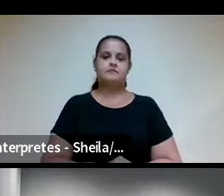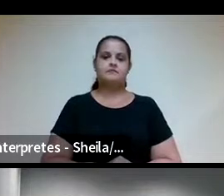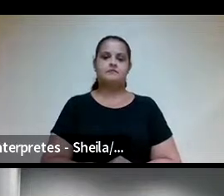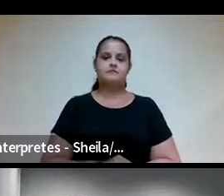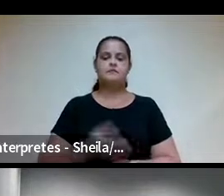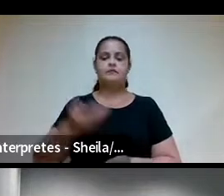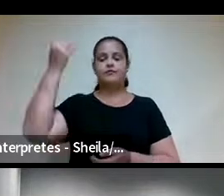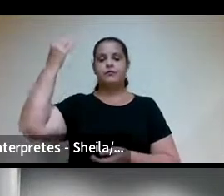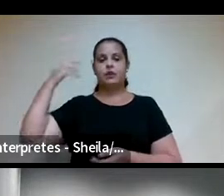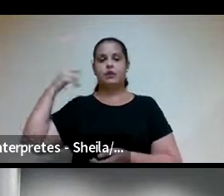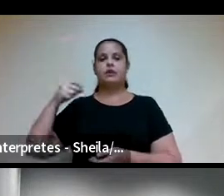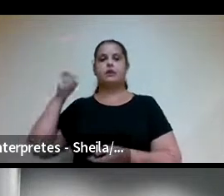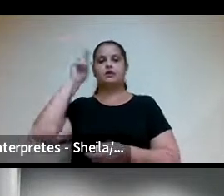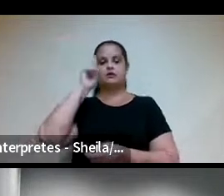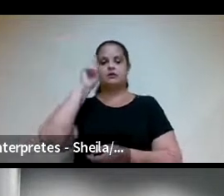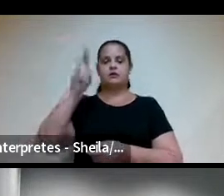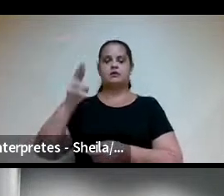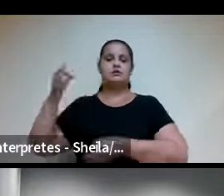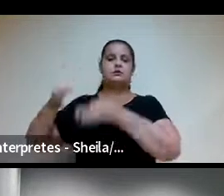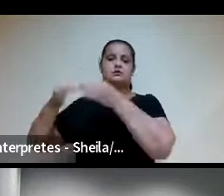decisão judicial transitada em julgado.